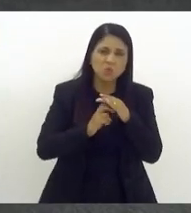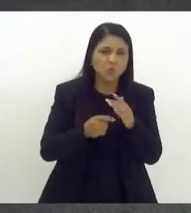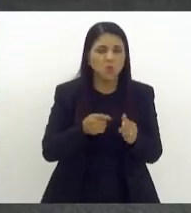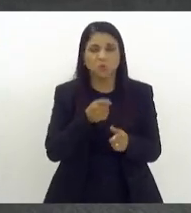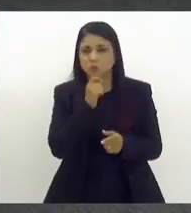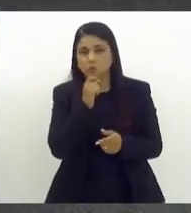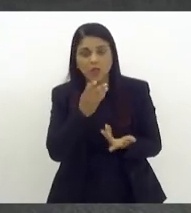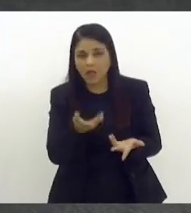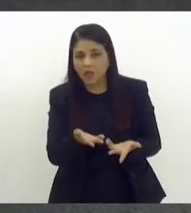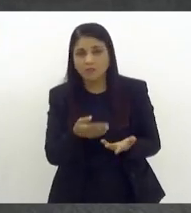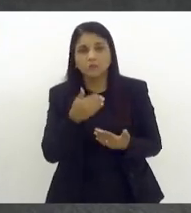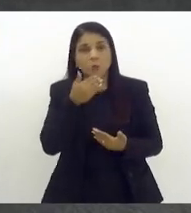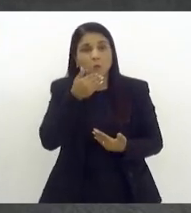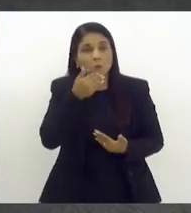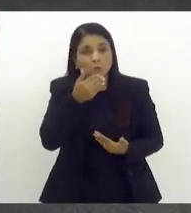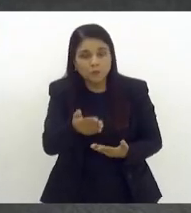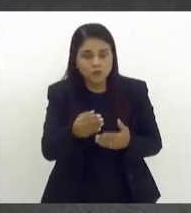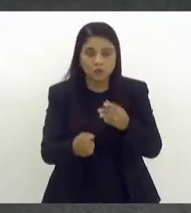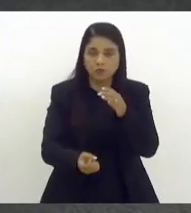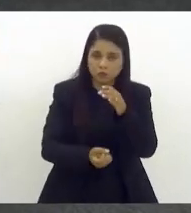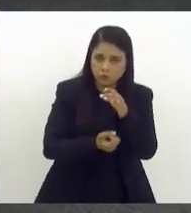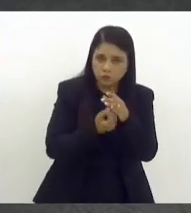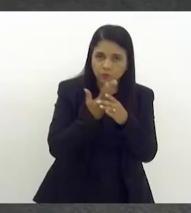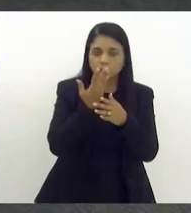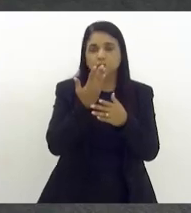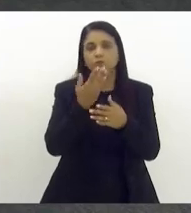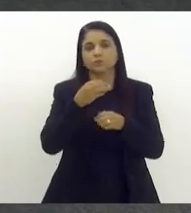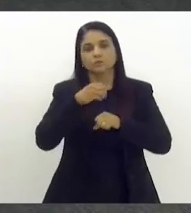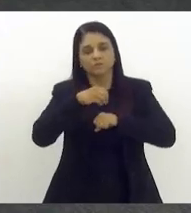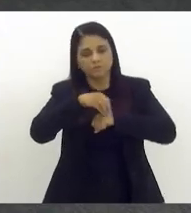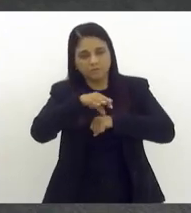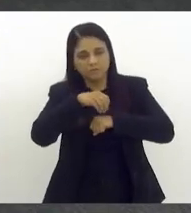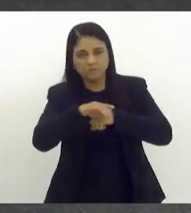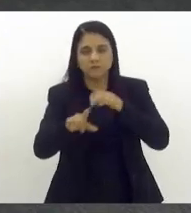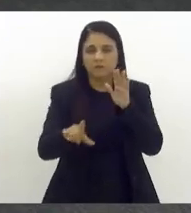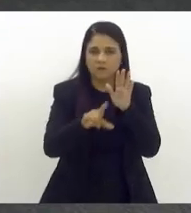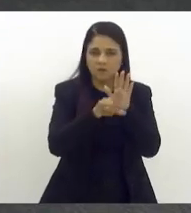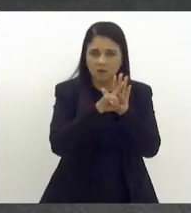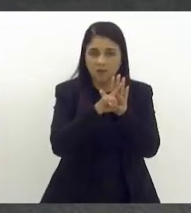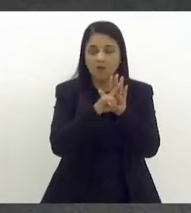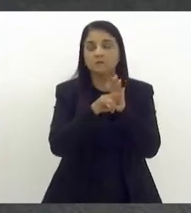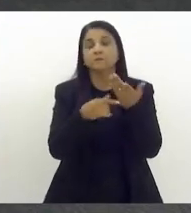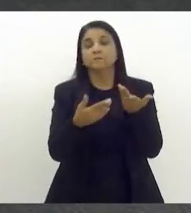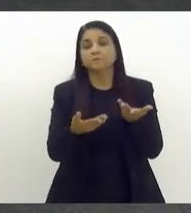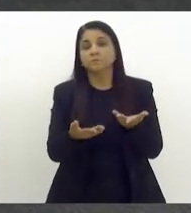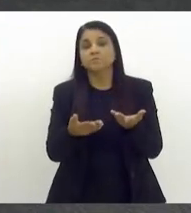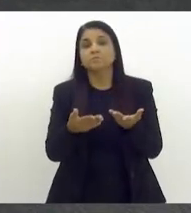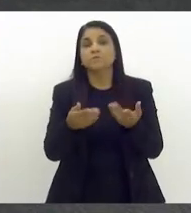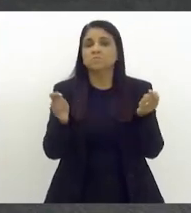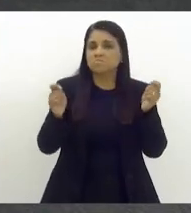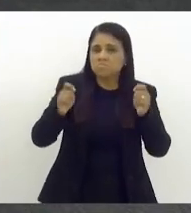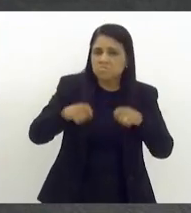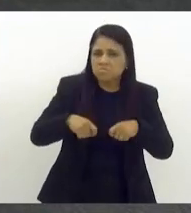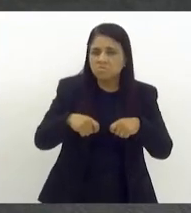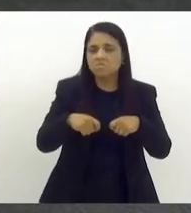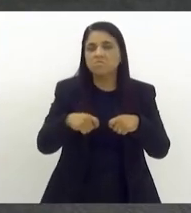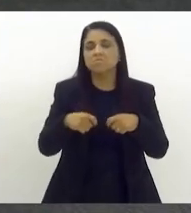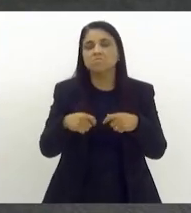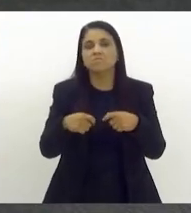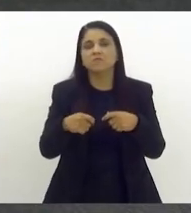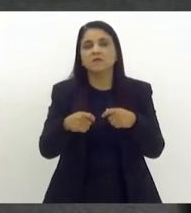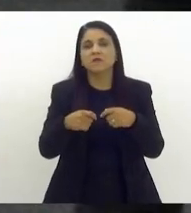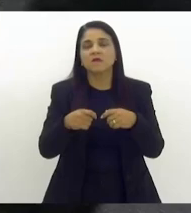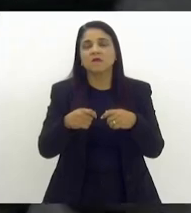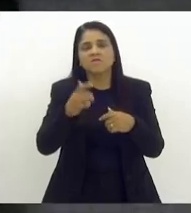esse pedido, né, da criação dessa indicação legislativa é para que nós possamos aí